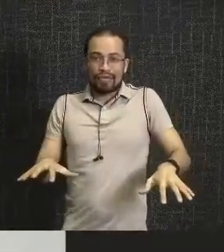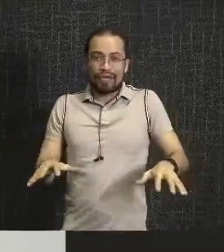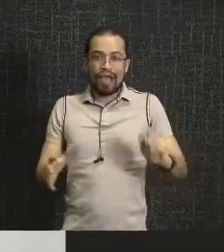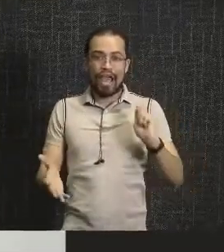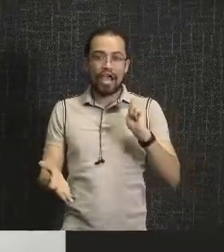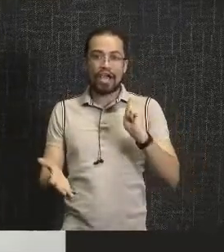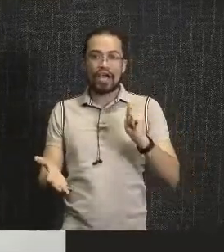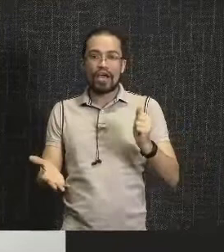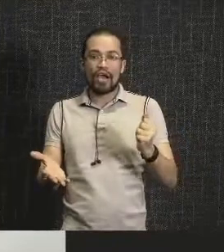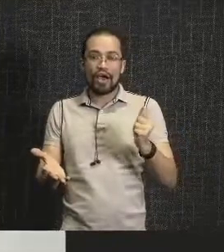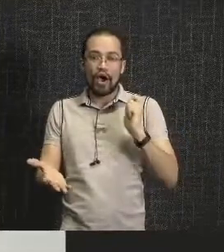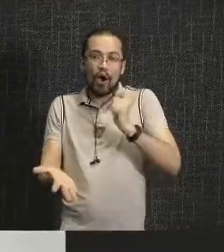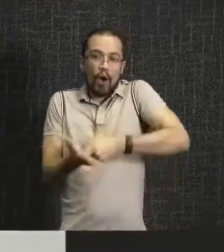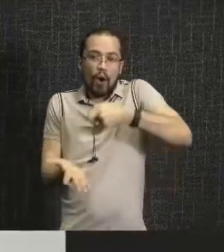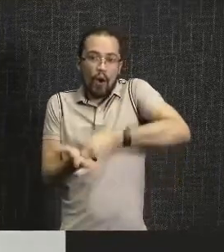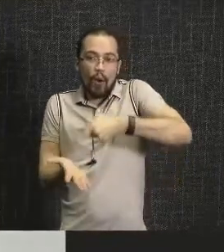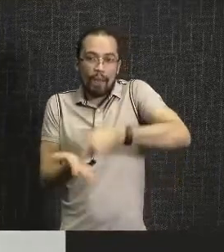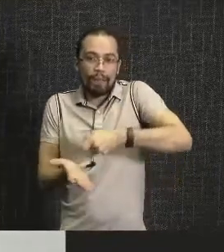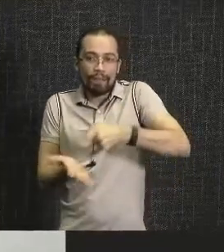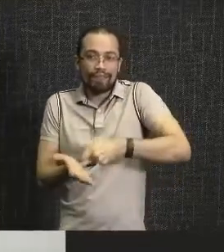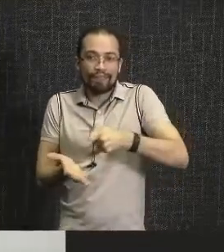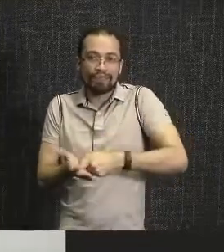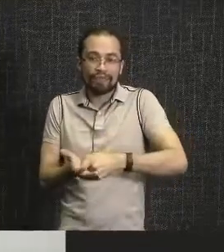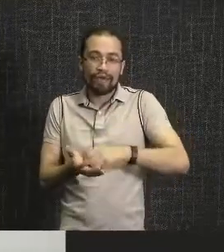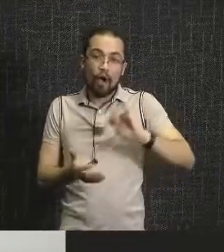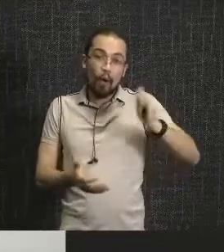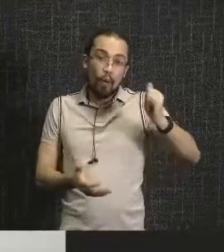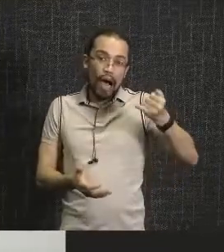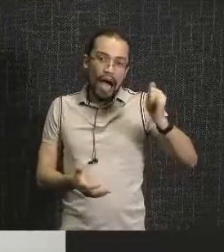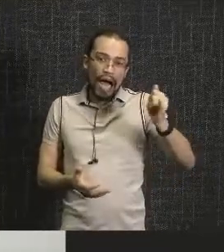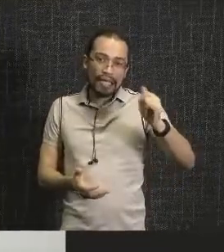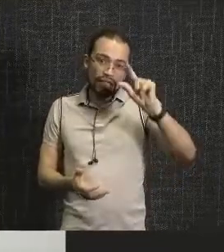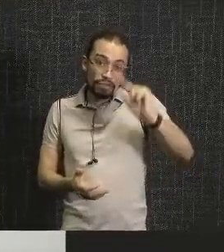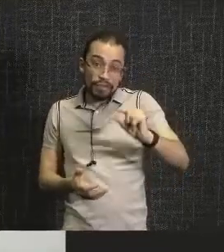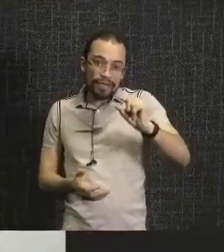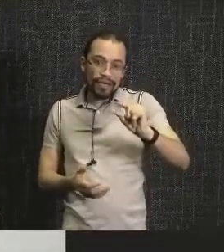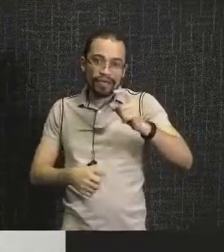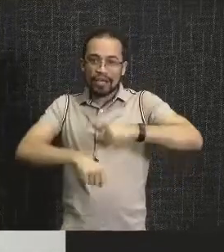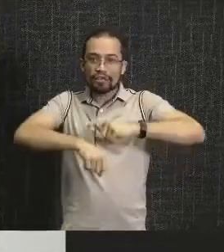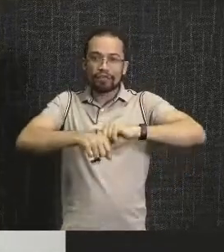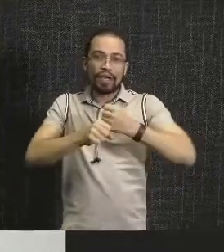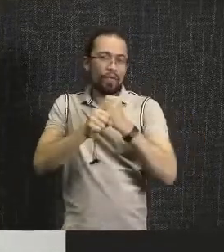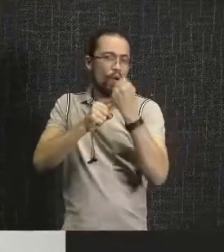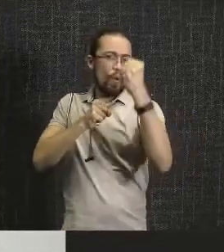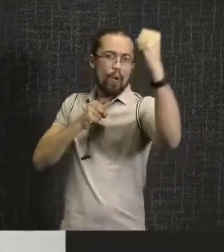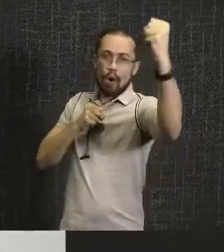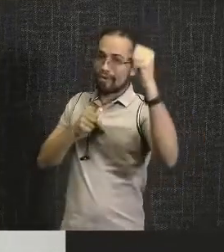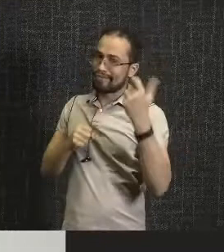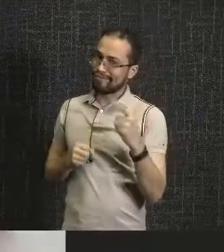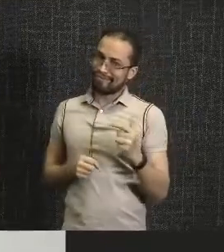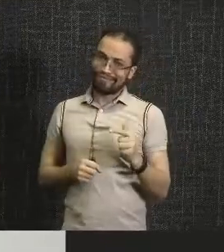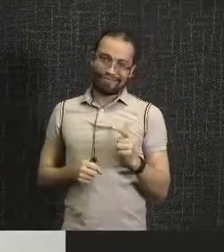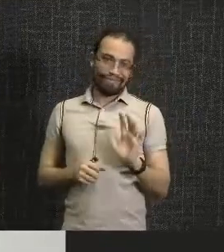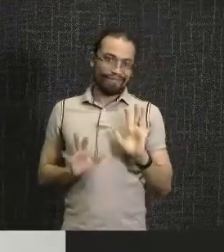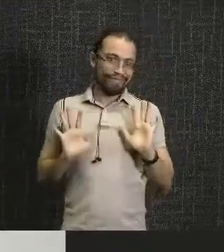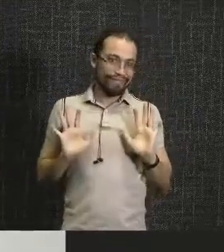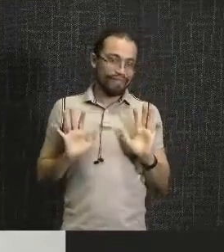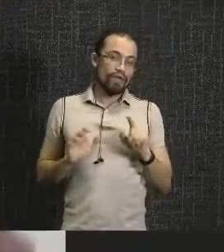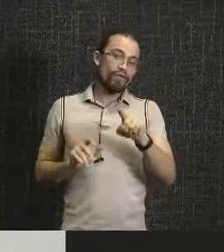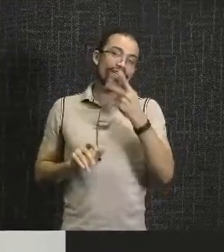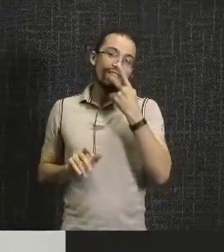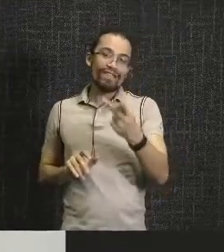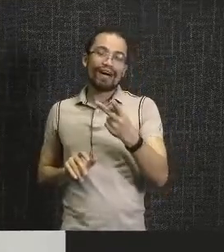uma taxa baixa e um período muito longo. Isso não está no radar deles. Então, imagina que você vai lá, vai fazer